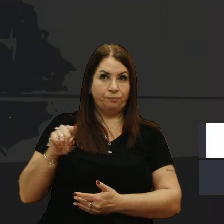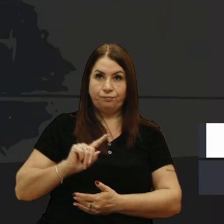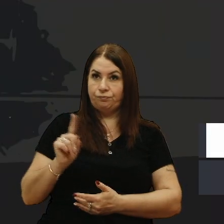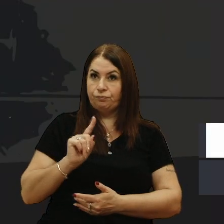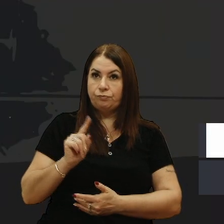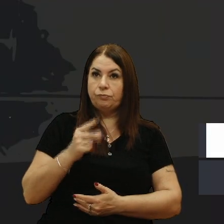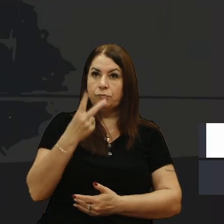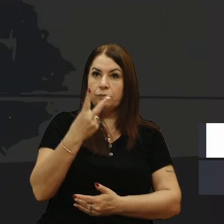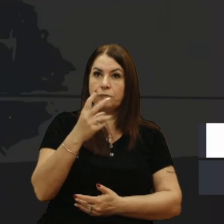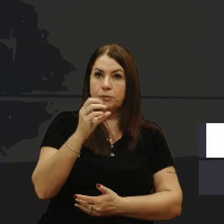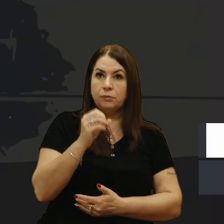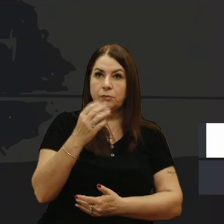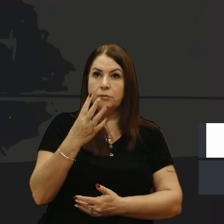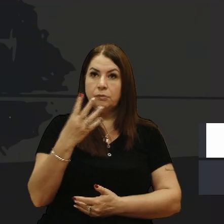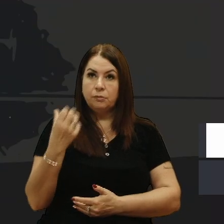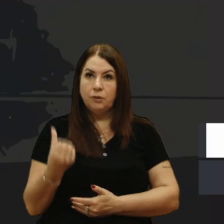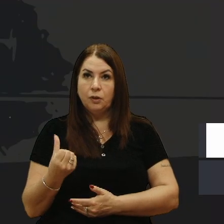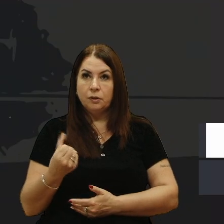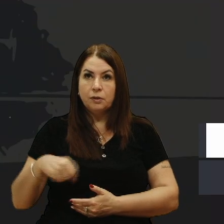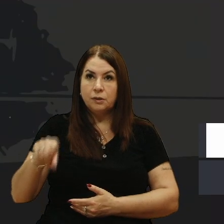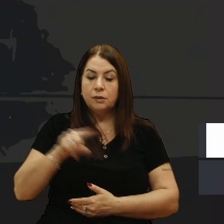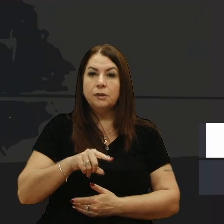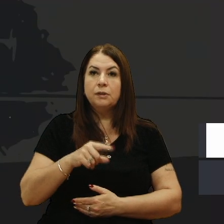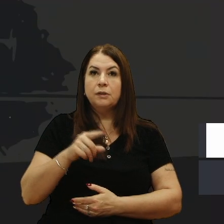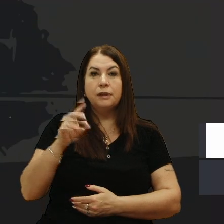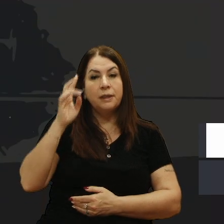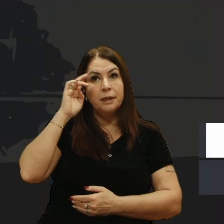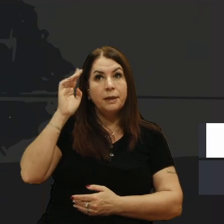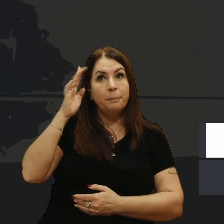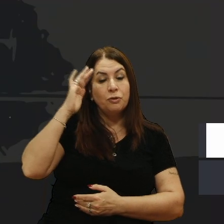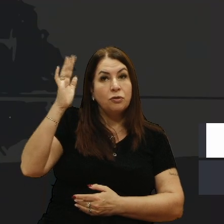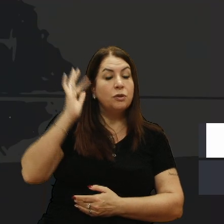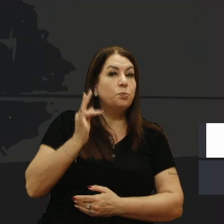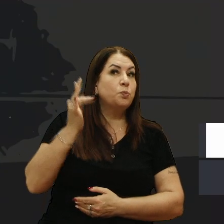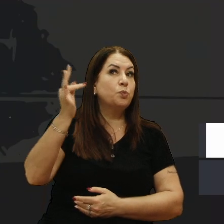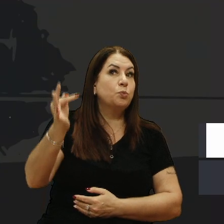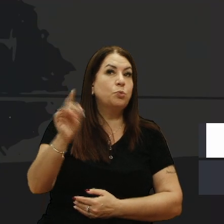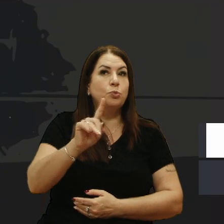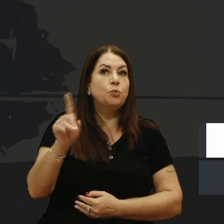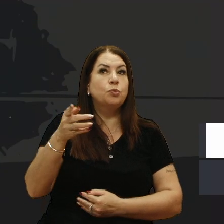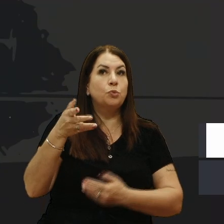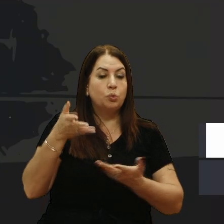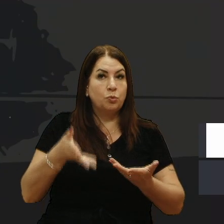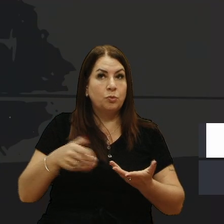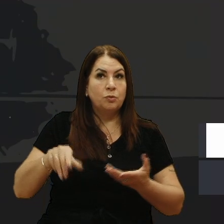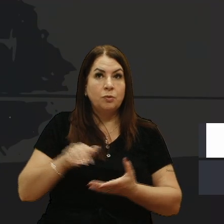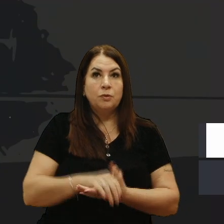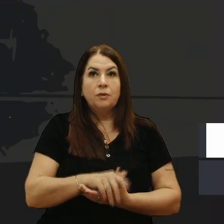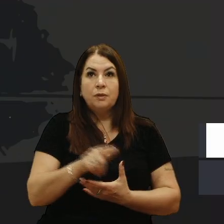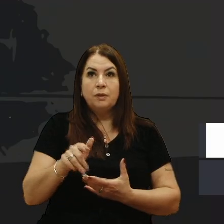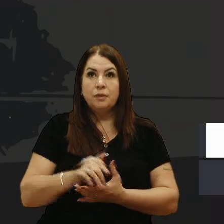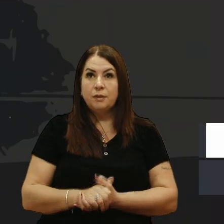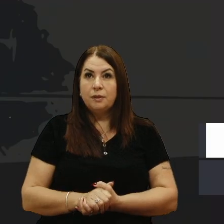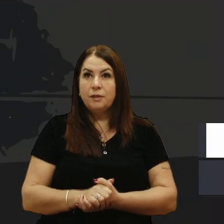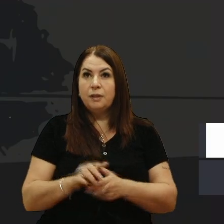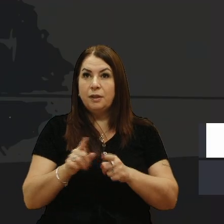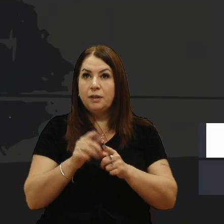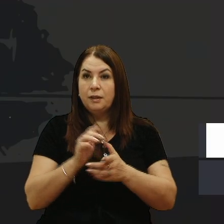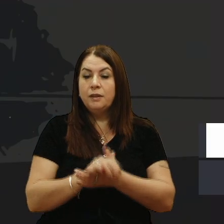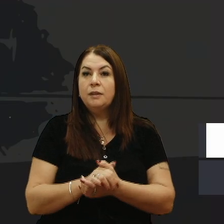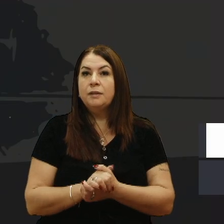tráfego de 2046. Então, aqui tem uma projeção de tráfego atual, como eu falei, é um crescimento exponencial